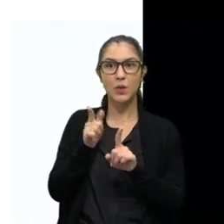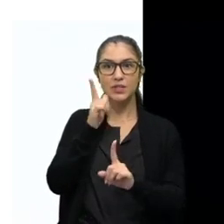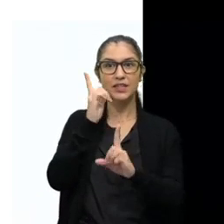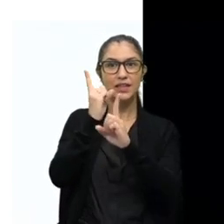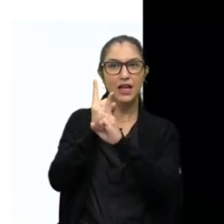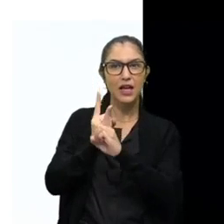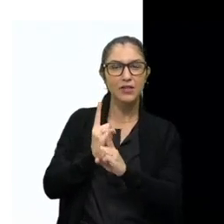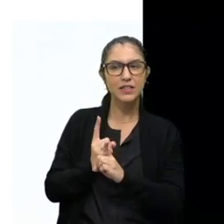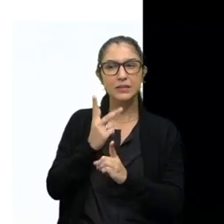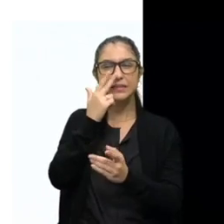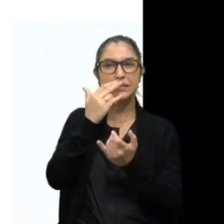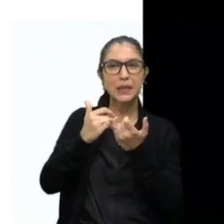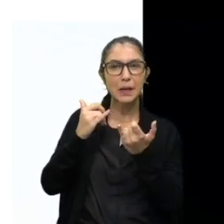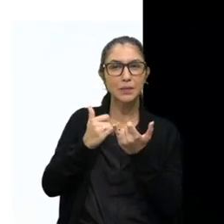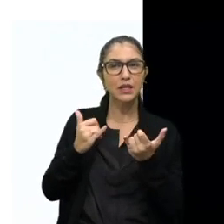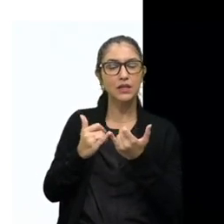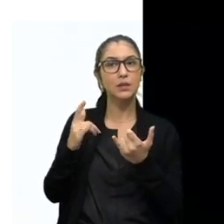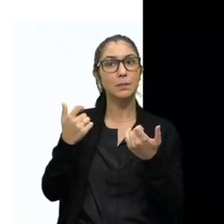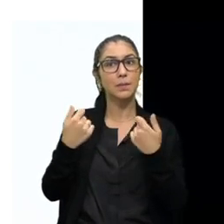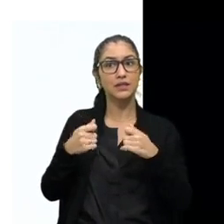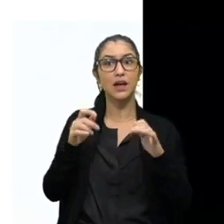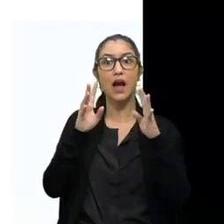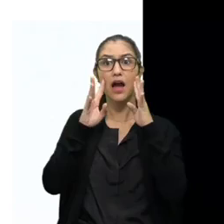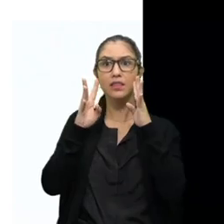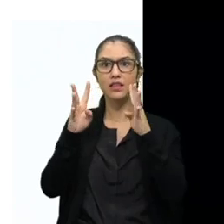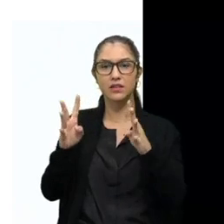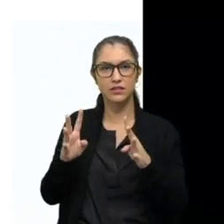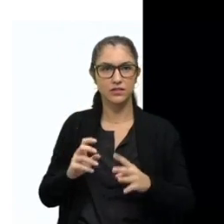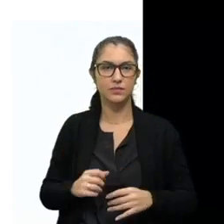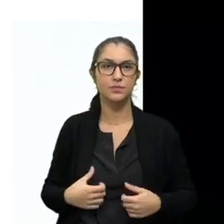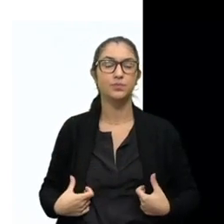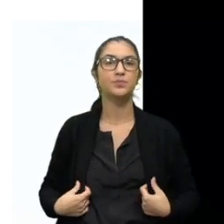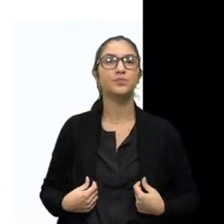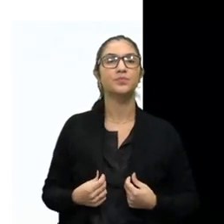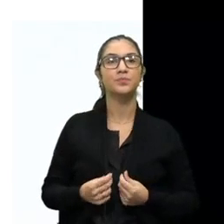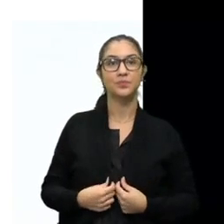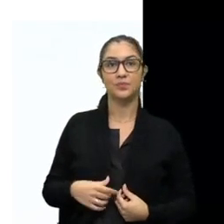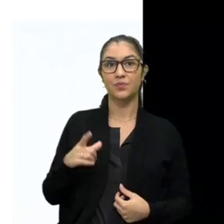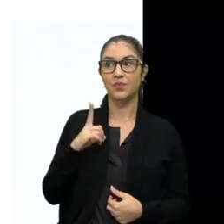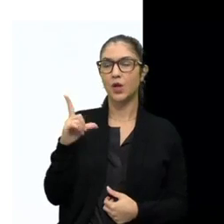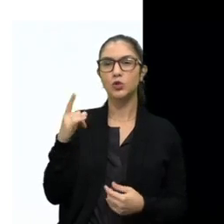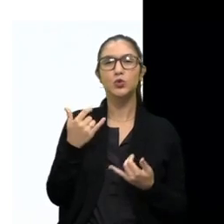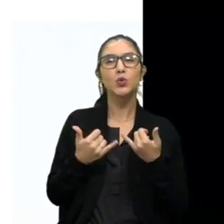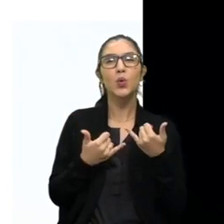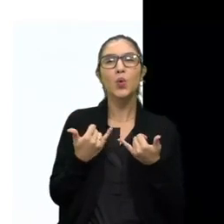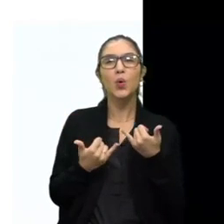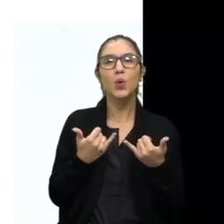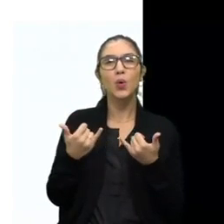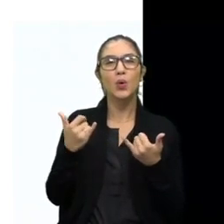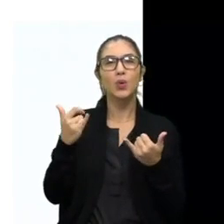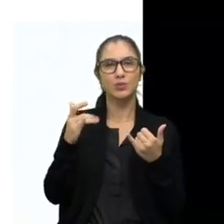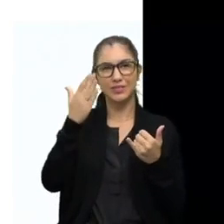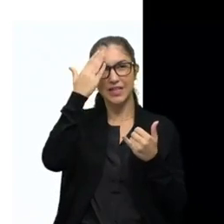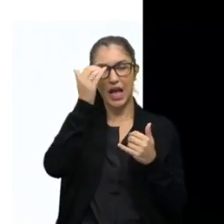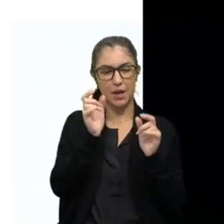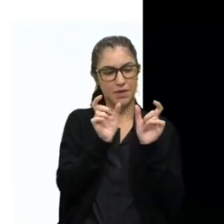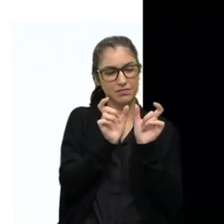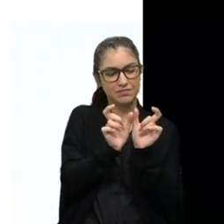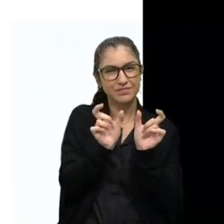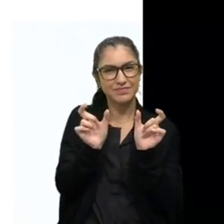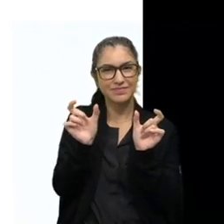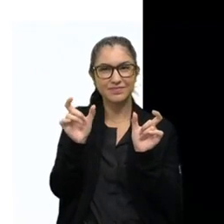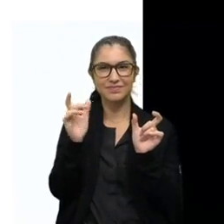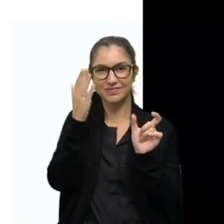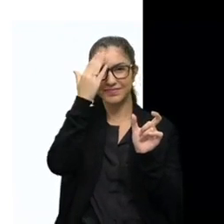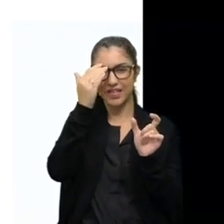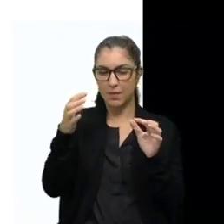da diferença, que ele precisa prestar atenção aos detalhes. Aqui nós temos um jogo, aquele jogo de quebra-cabeça, né, como se fosse